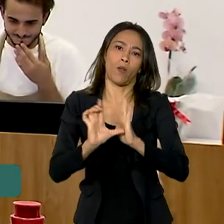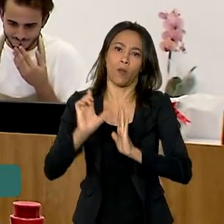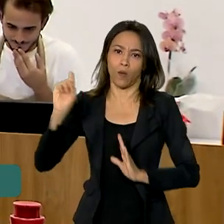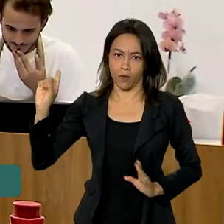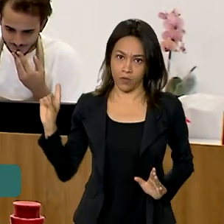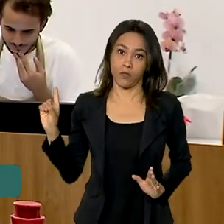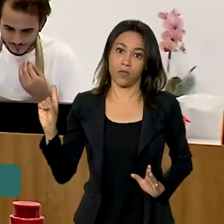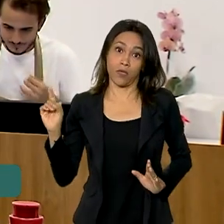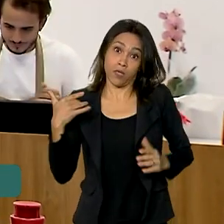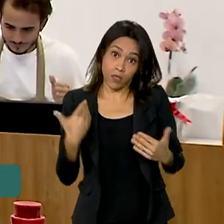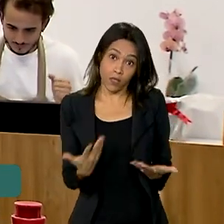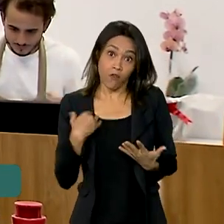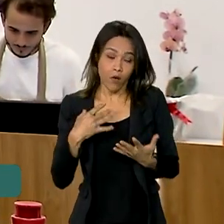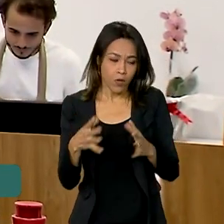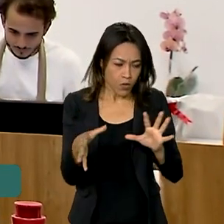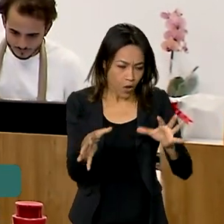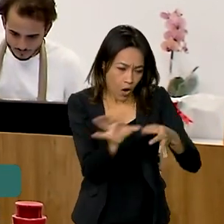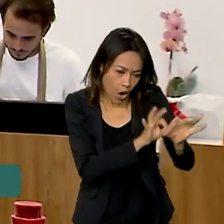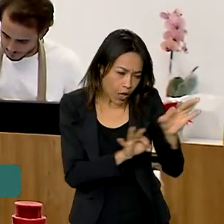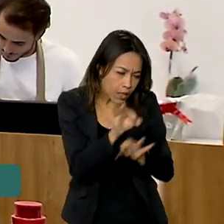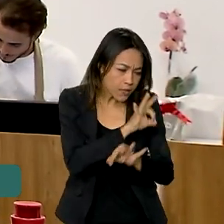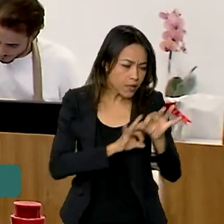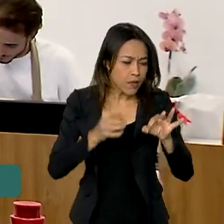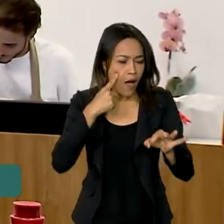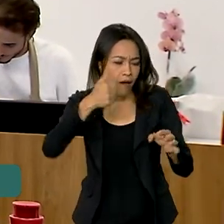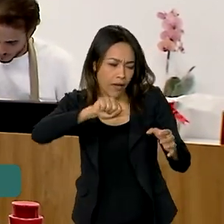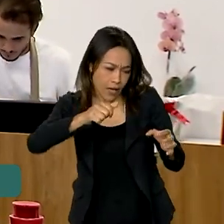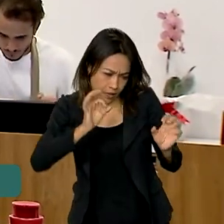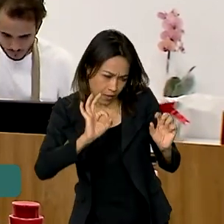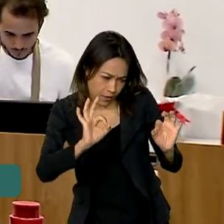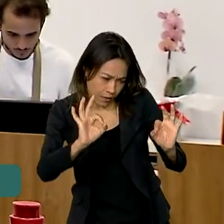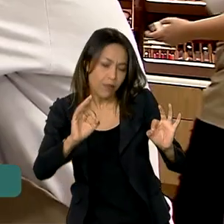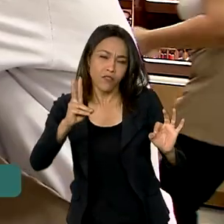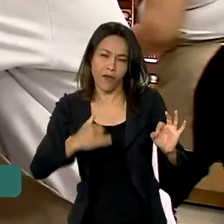a gente pretende ainda reformular a equipe, pensar e a gente está analisando se está tudo certo, mas vamos contratar sim.